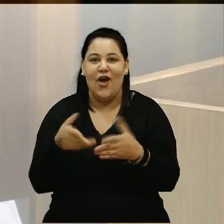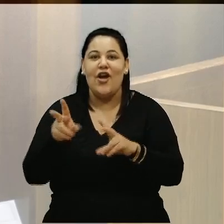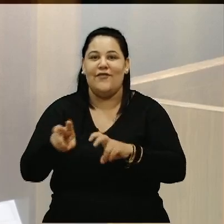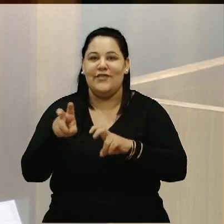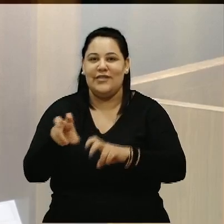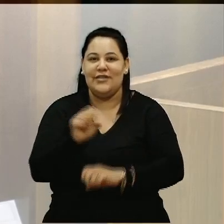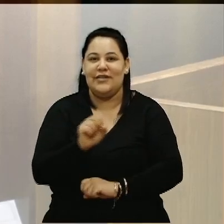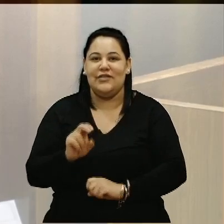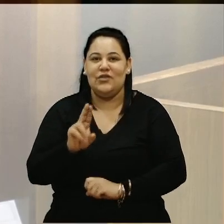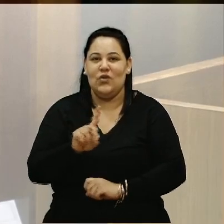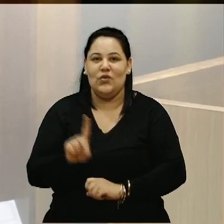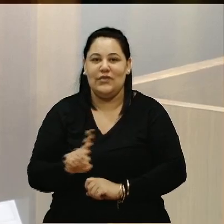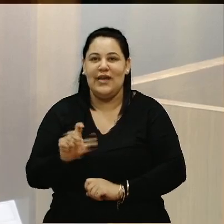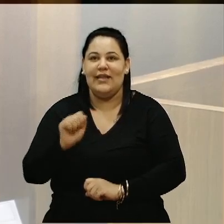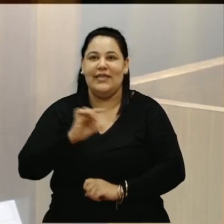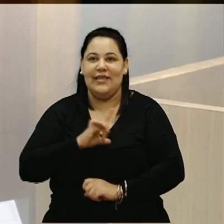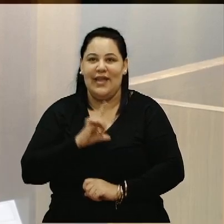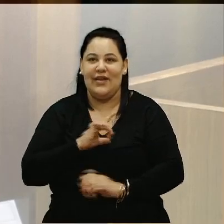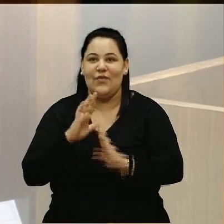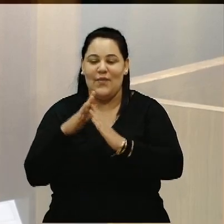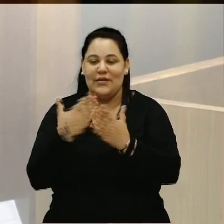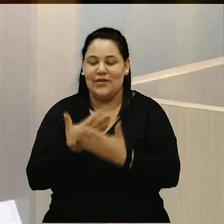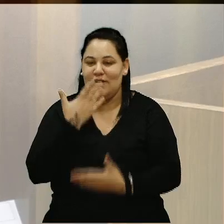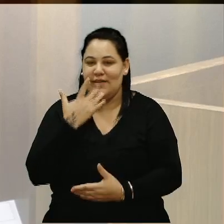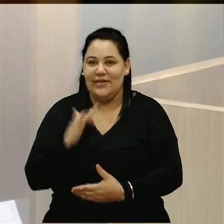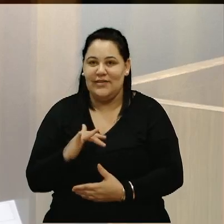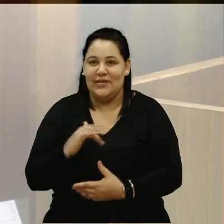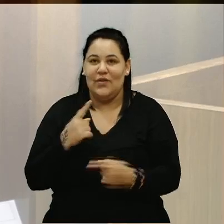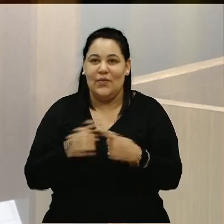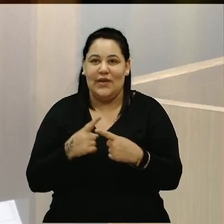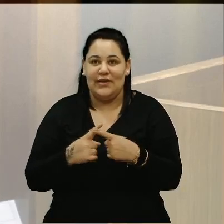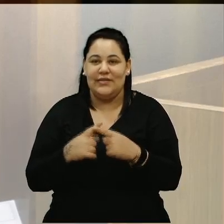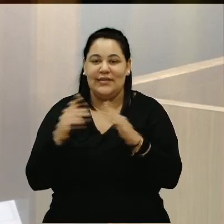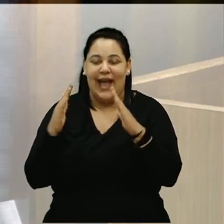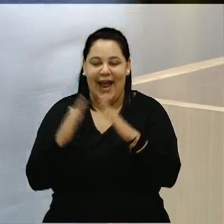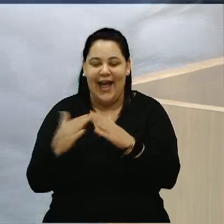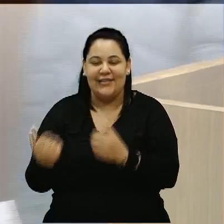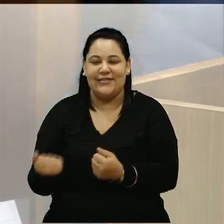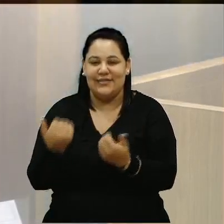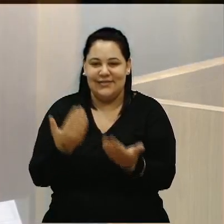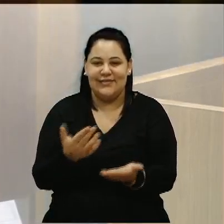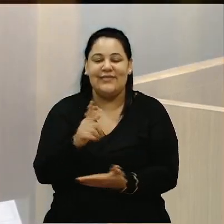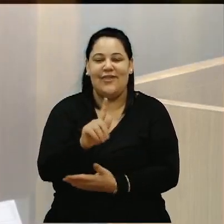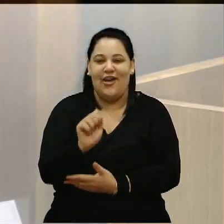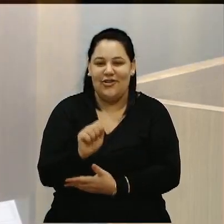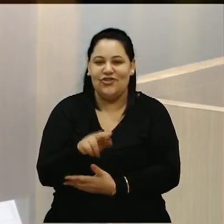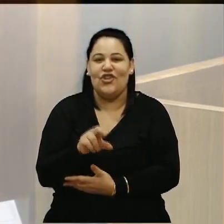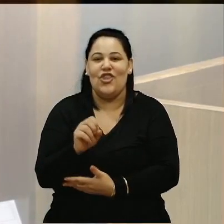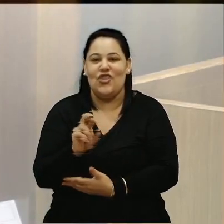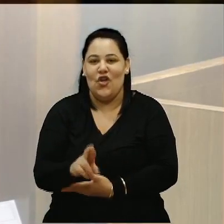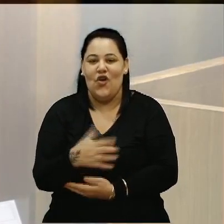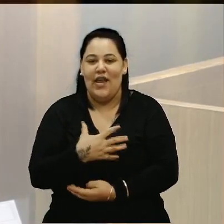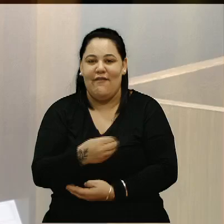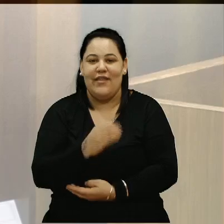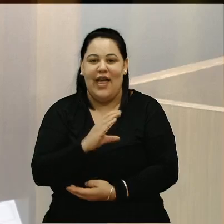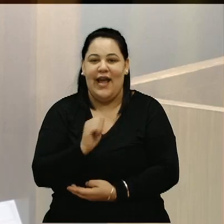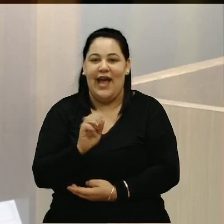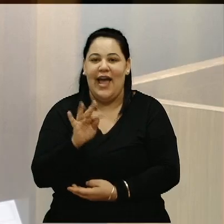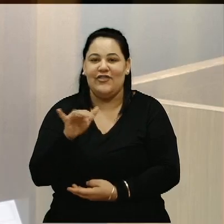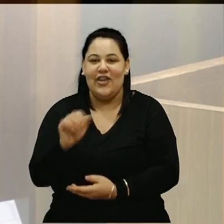uma escolinha infantil graças à doação da casa por parte do senhor Agenor Boff e filha Kátia e